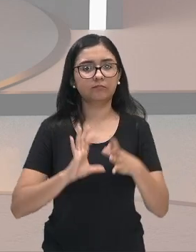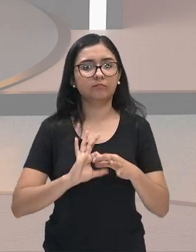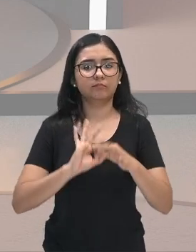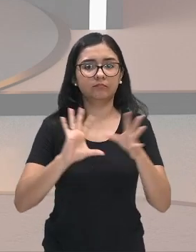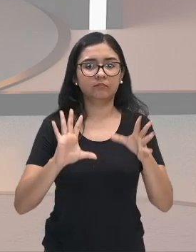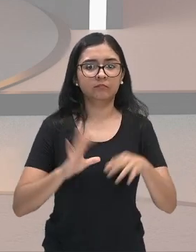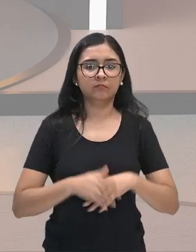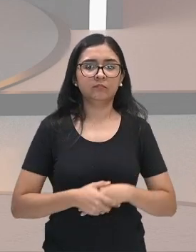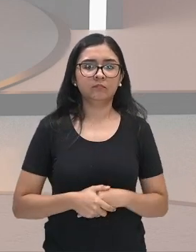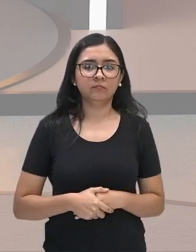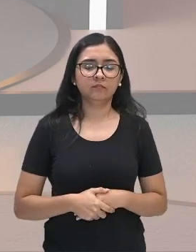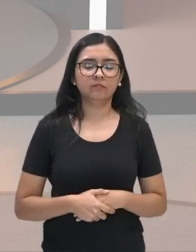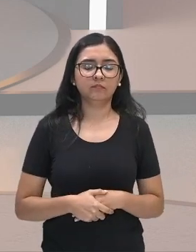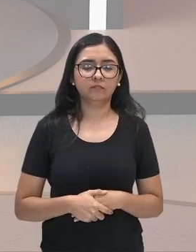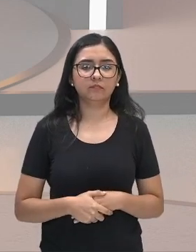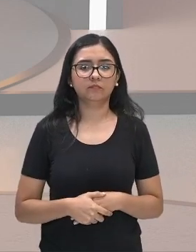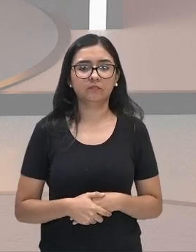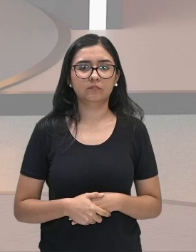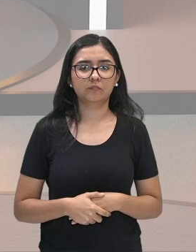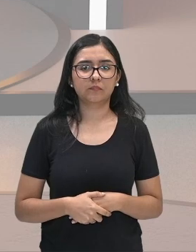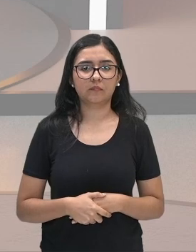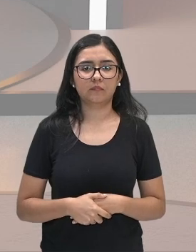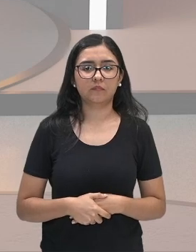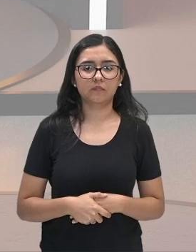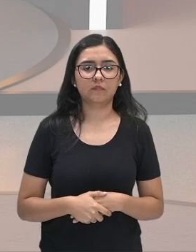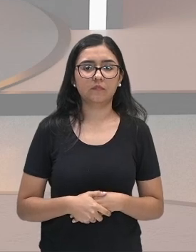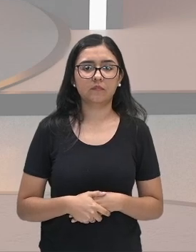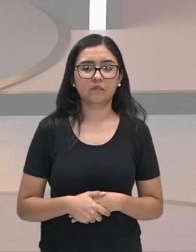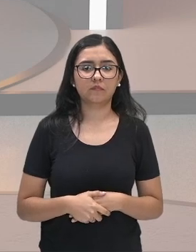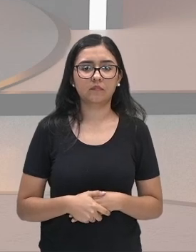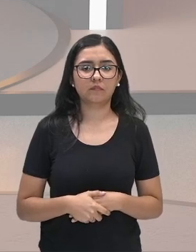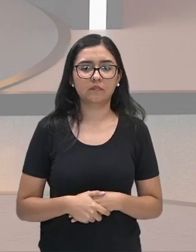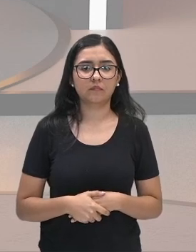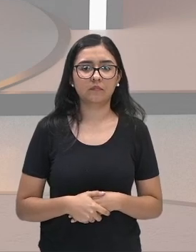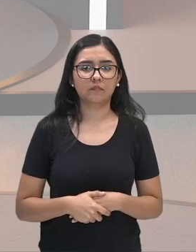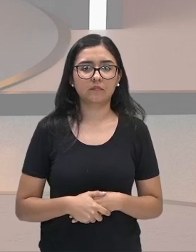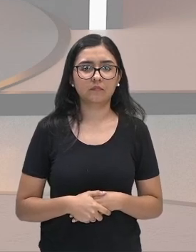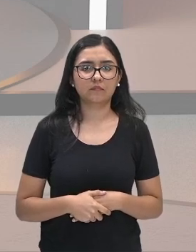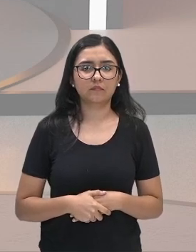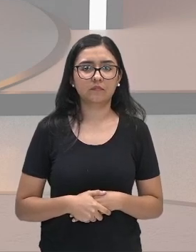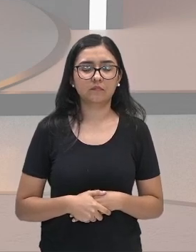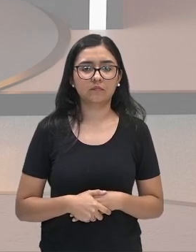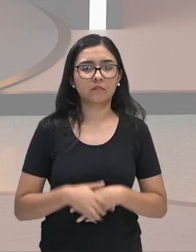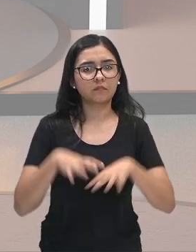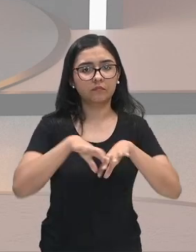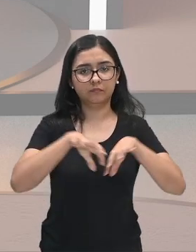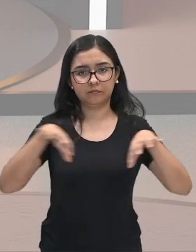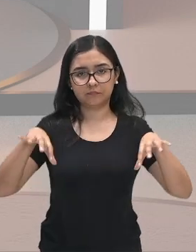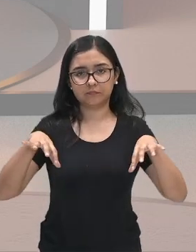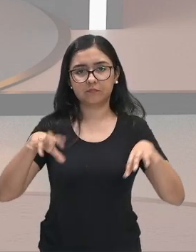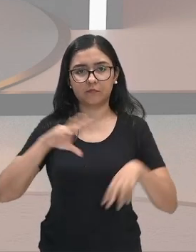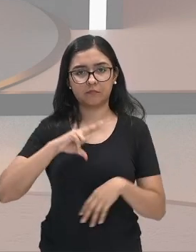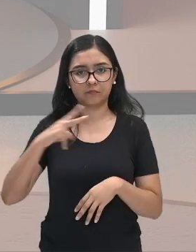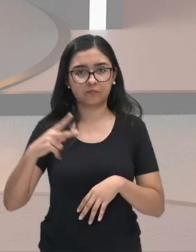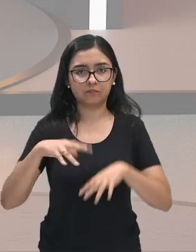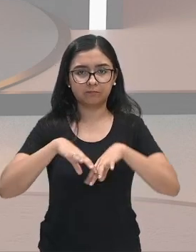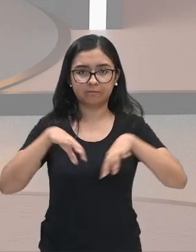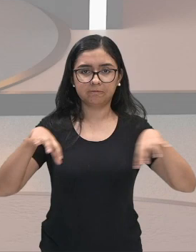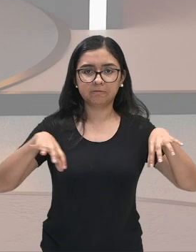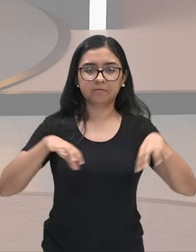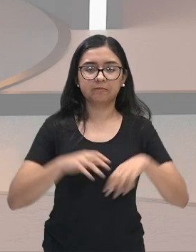se tornar independente de Portugal, cortar os laços com a metrópole. Né? Isso,